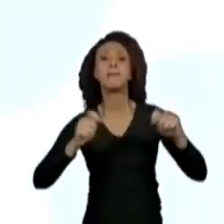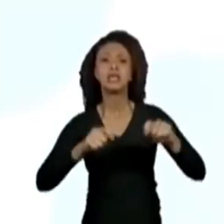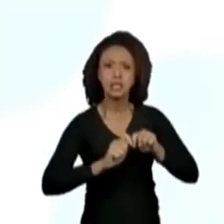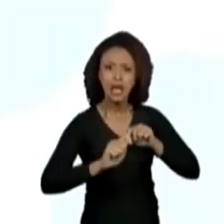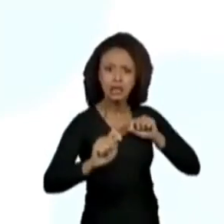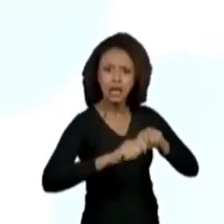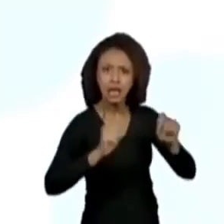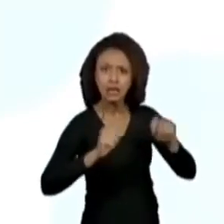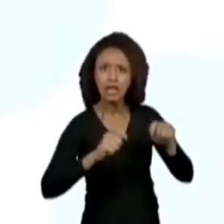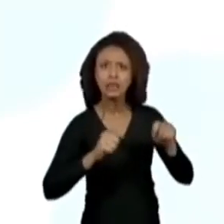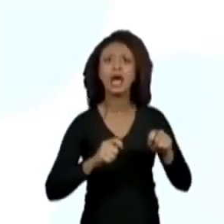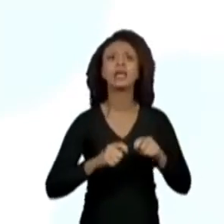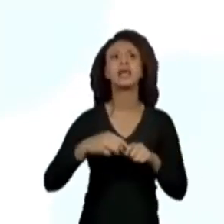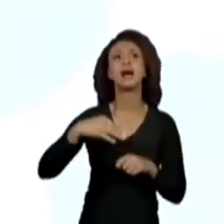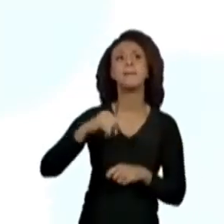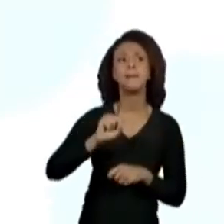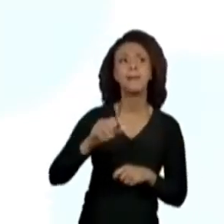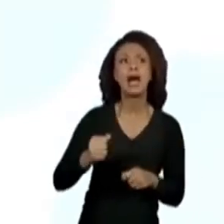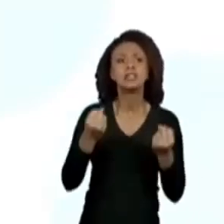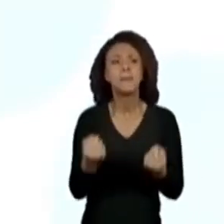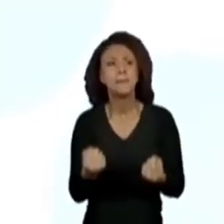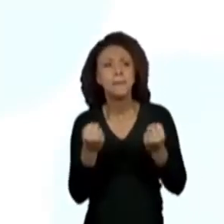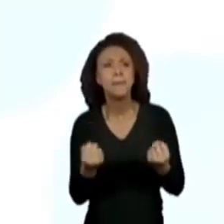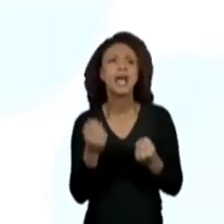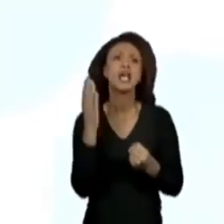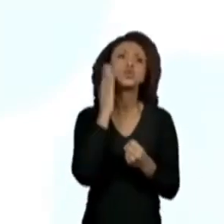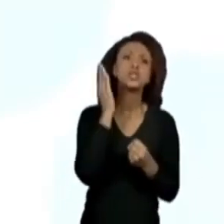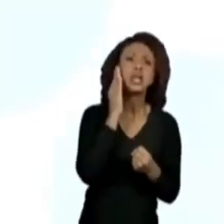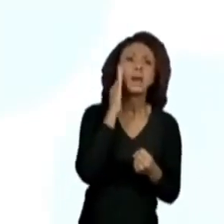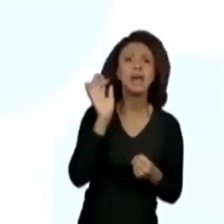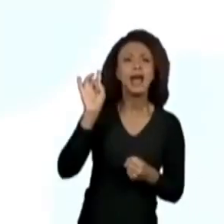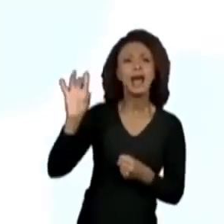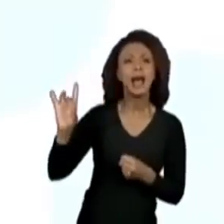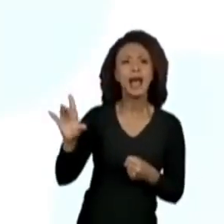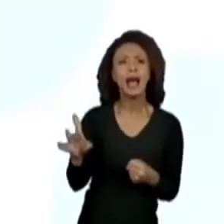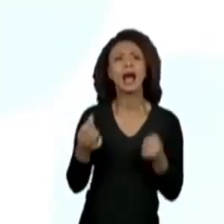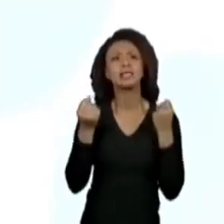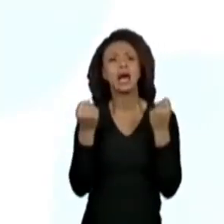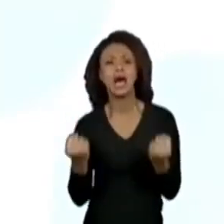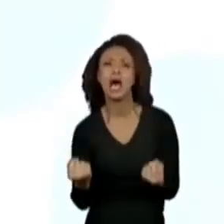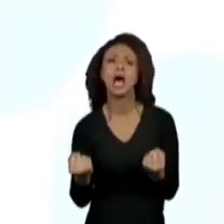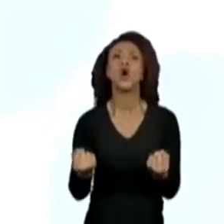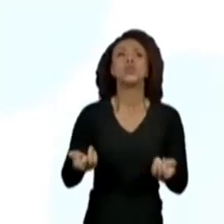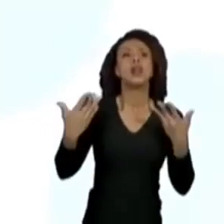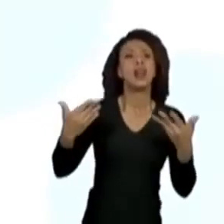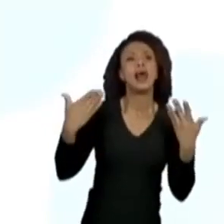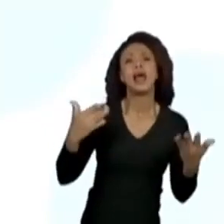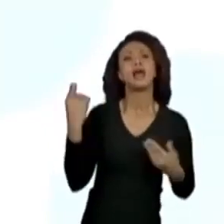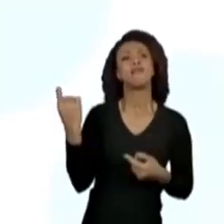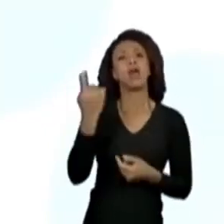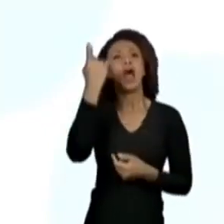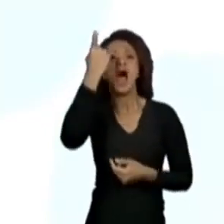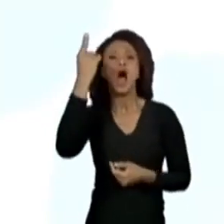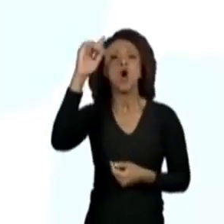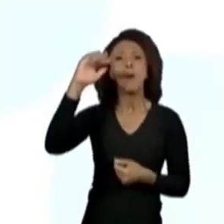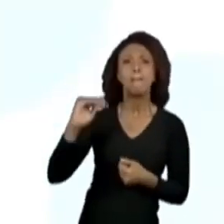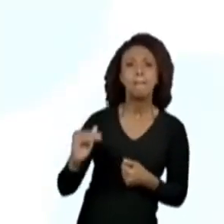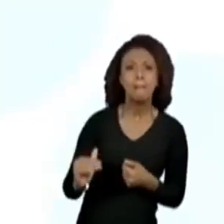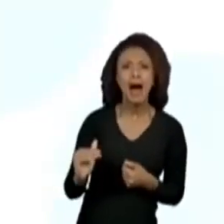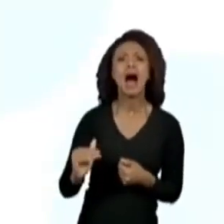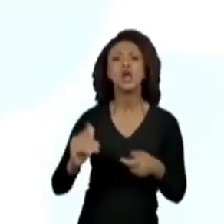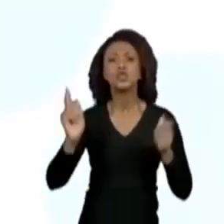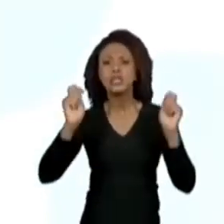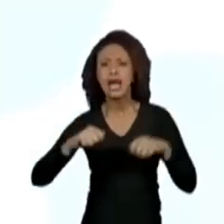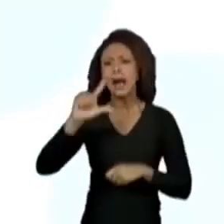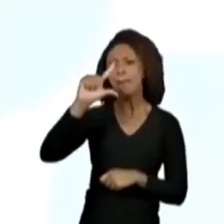comprido, mais curto, mais grosso, mais fino, mais largo, mais pesado, mais leve, cabe mais,